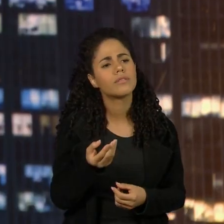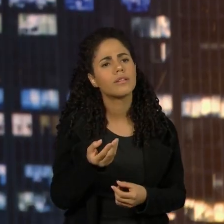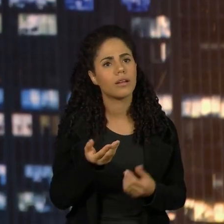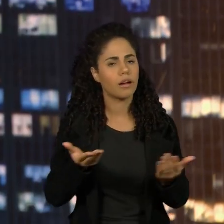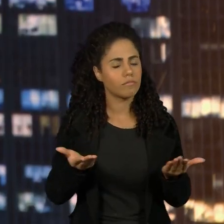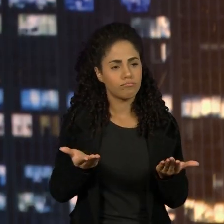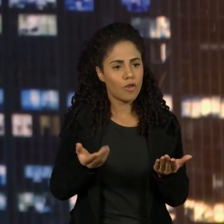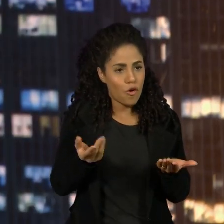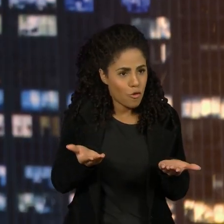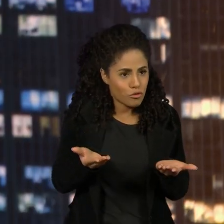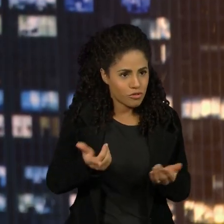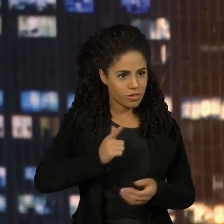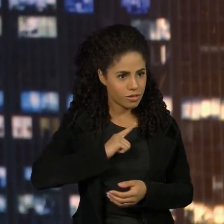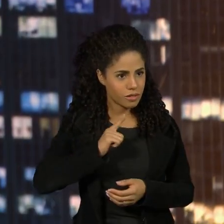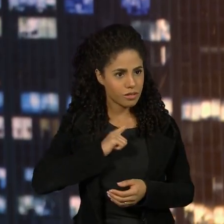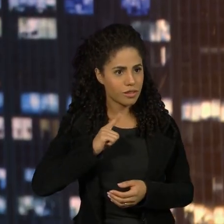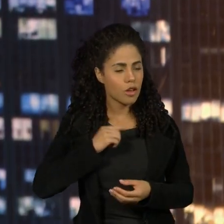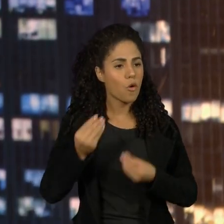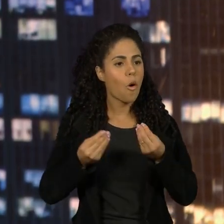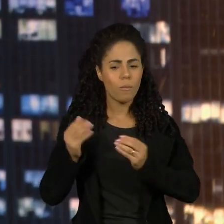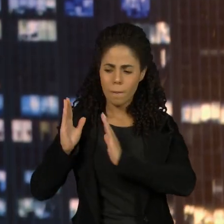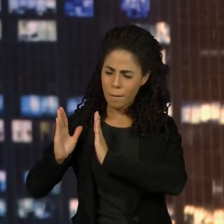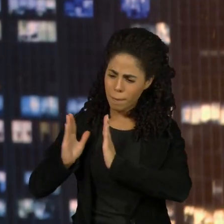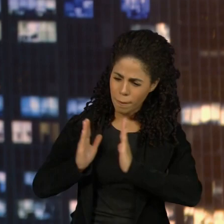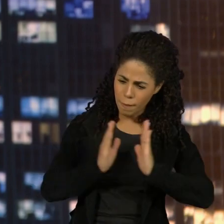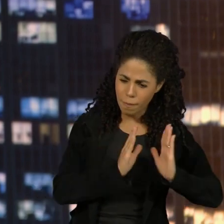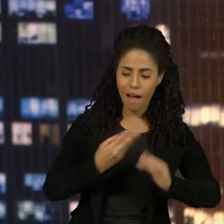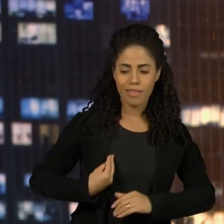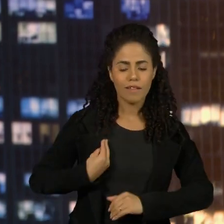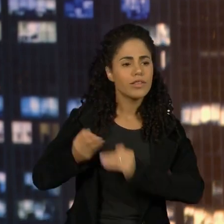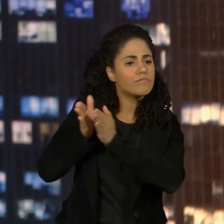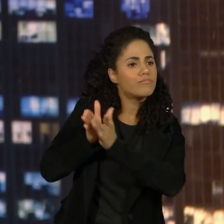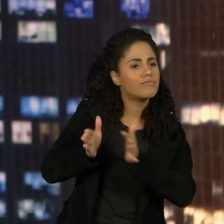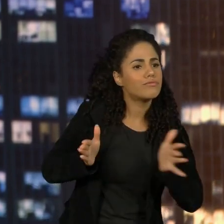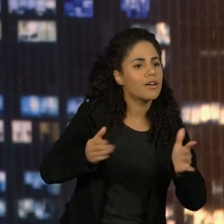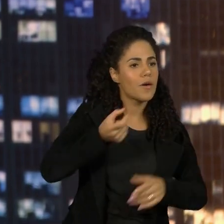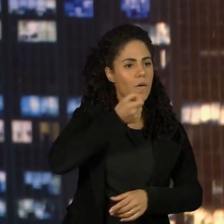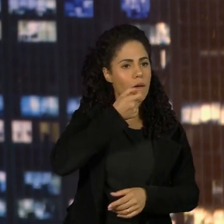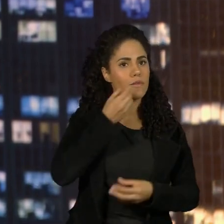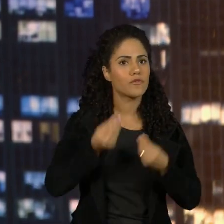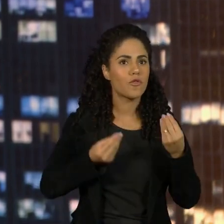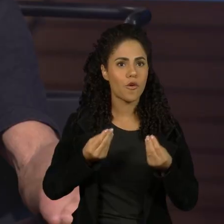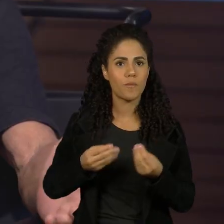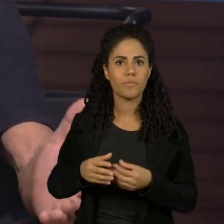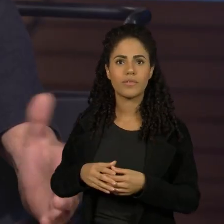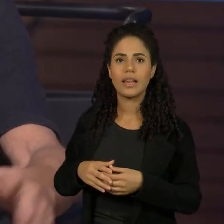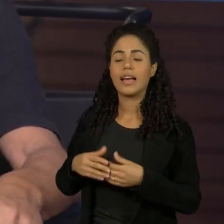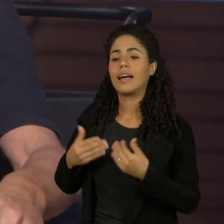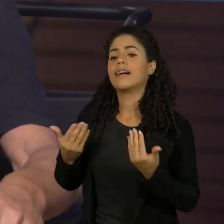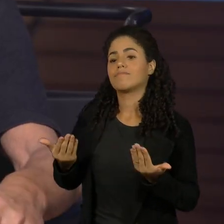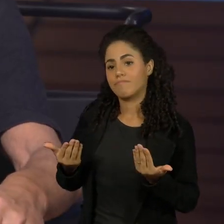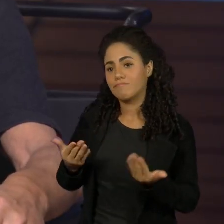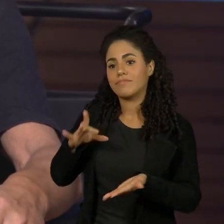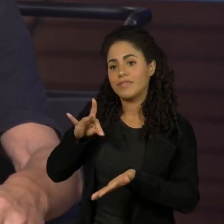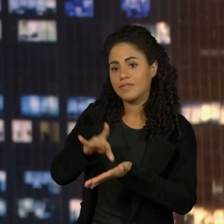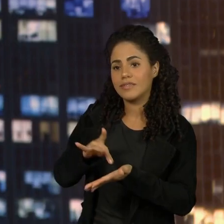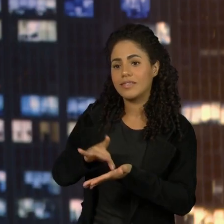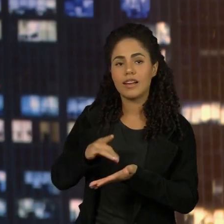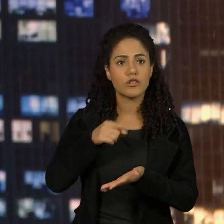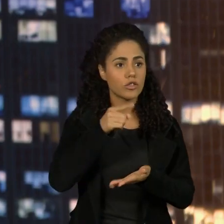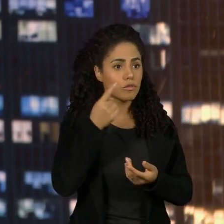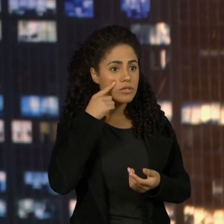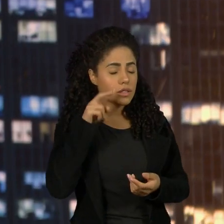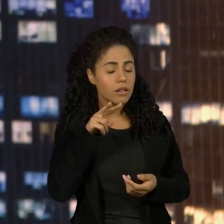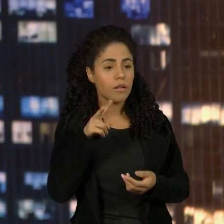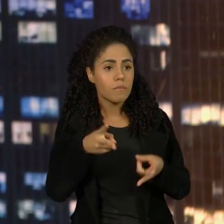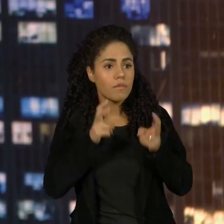você, como você passou por todas essas etapas, o medicamento veio como... Eu rezava por um medicamento. Então você vê ele com esses